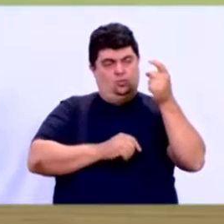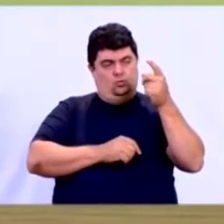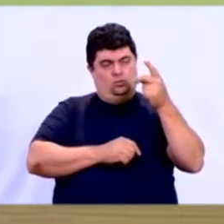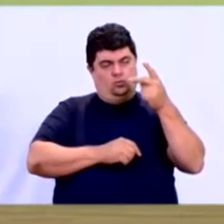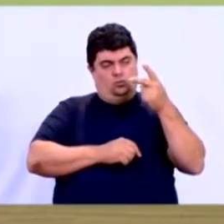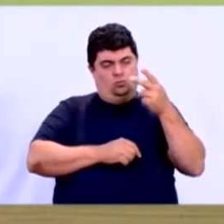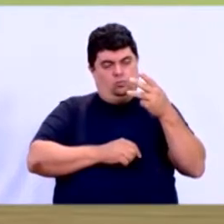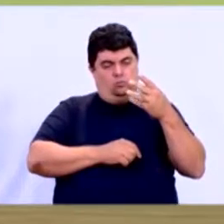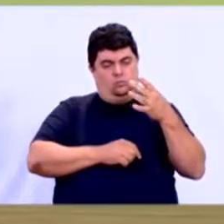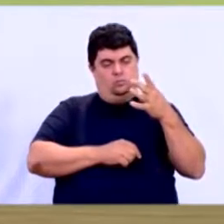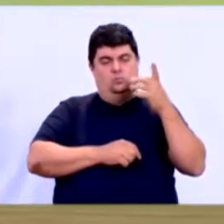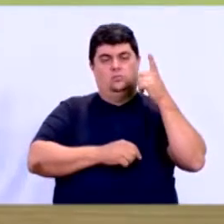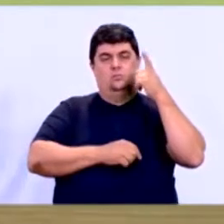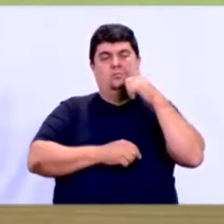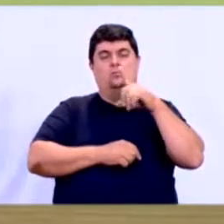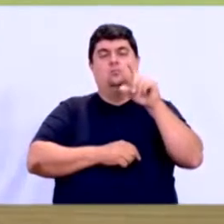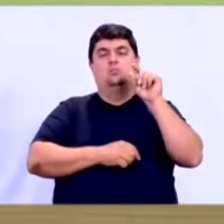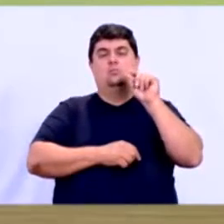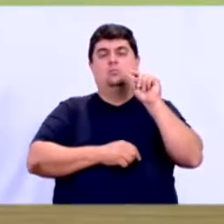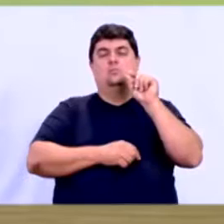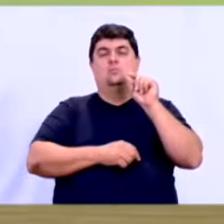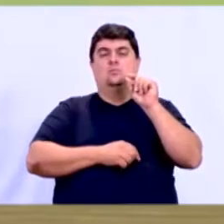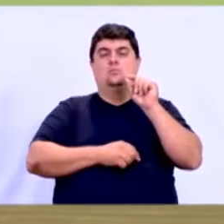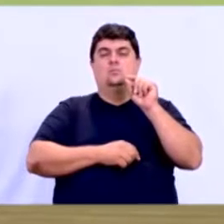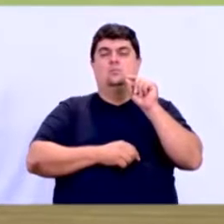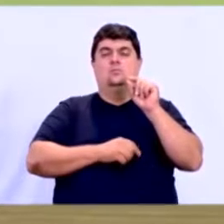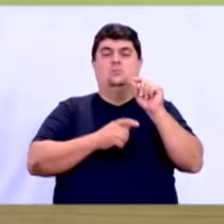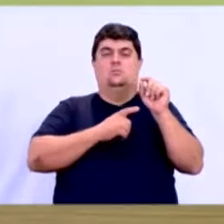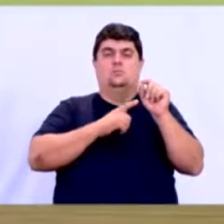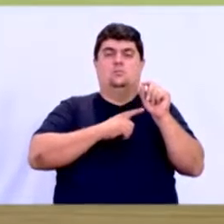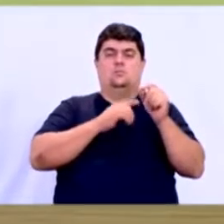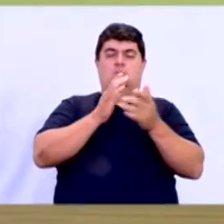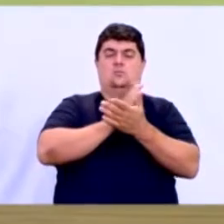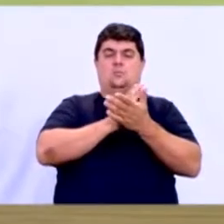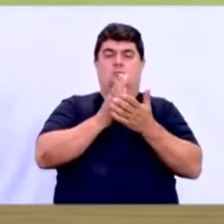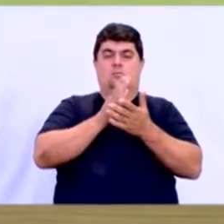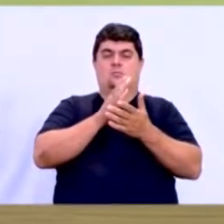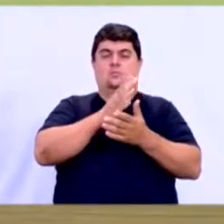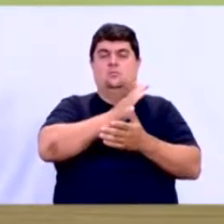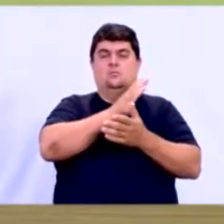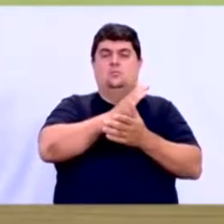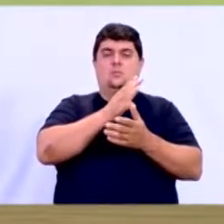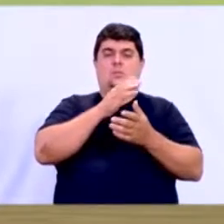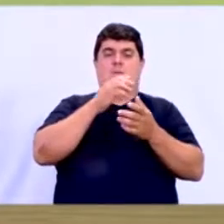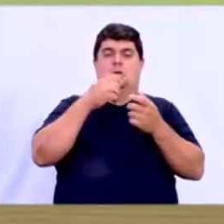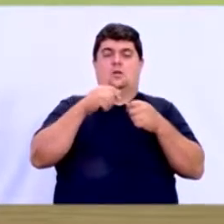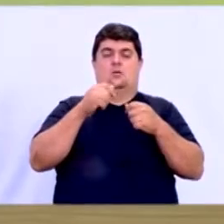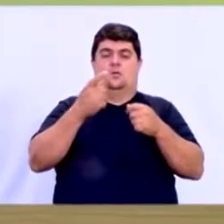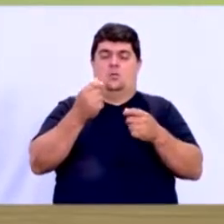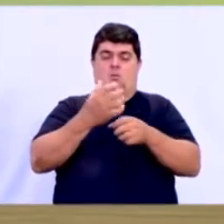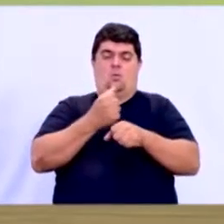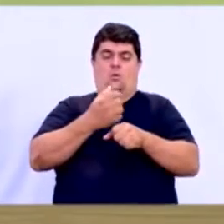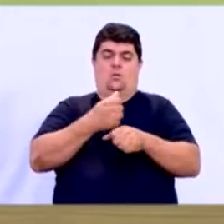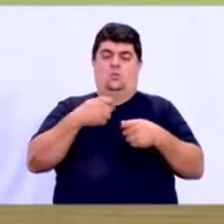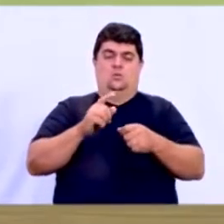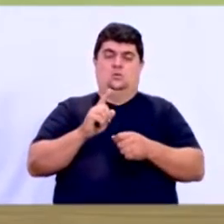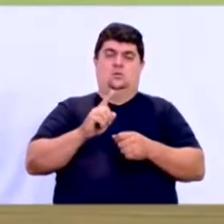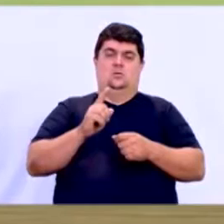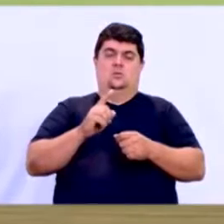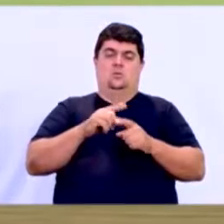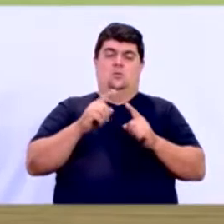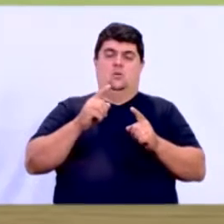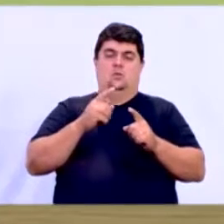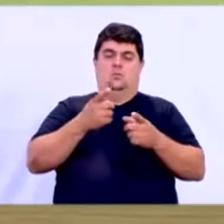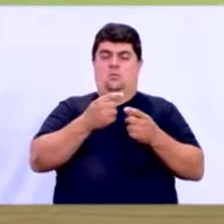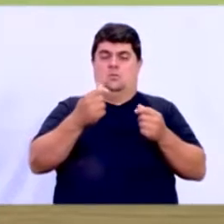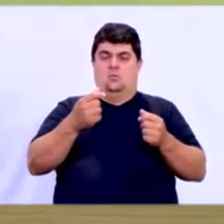ela consegue, geralmente, a empresa, algumas situações de empresa que não necessitam ter o acompanhamento do contador, mas a maioria precisa. Então o